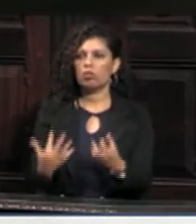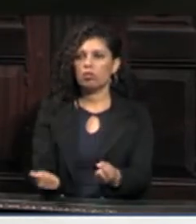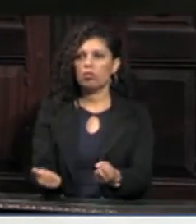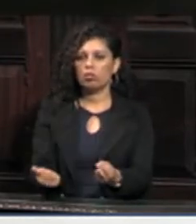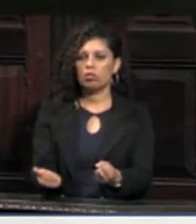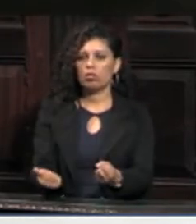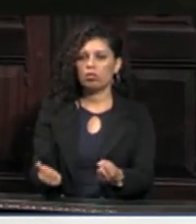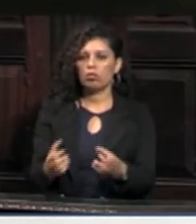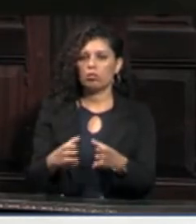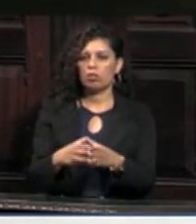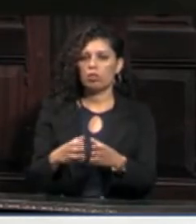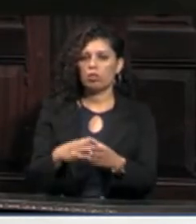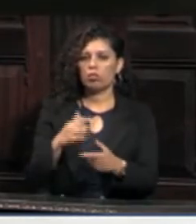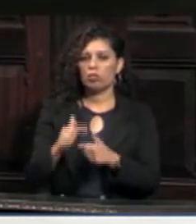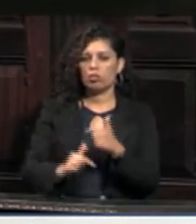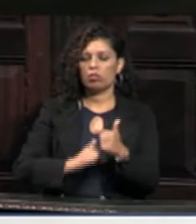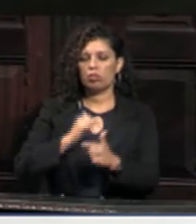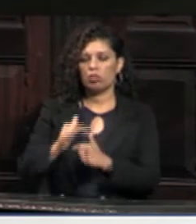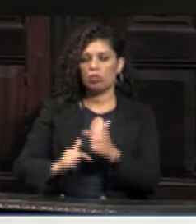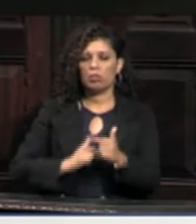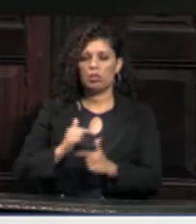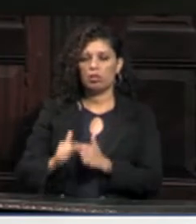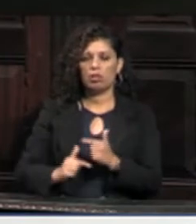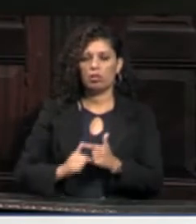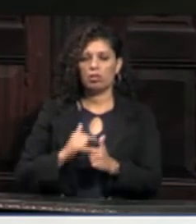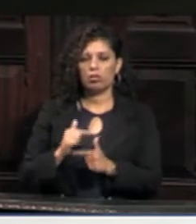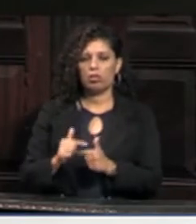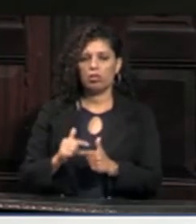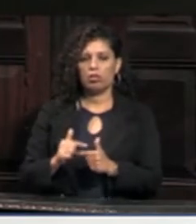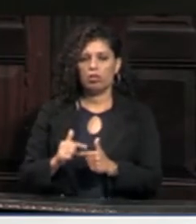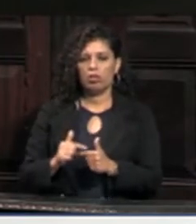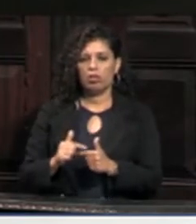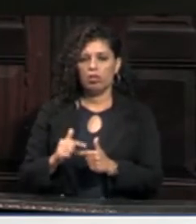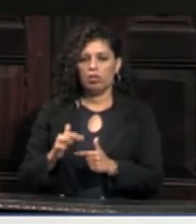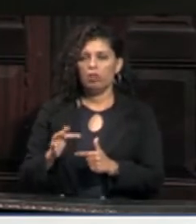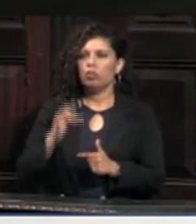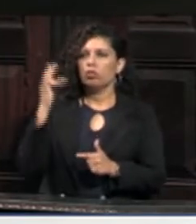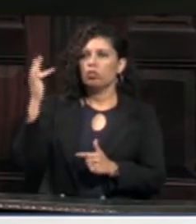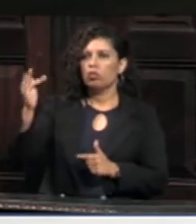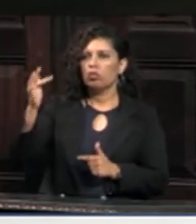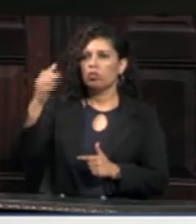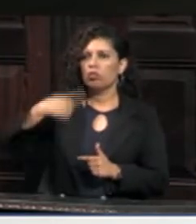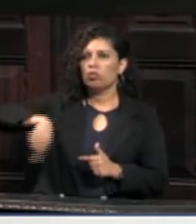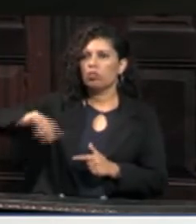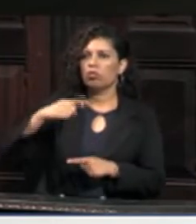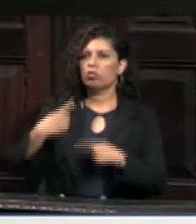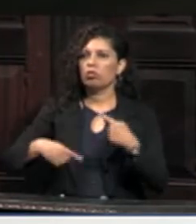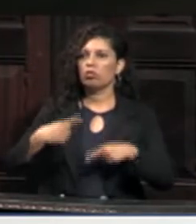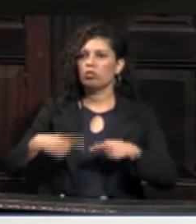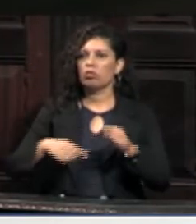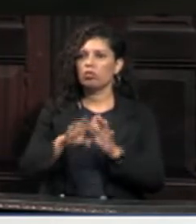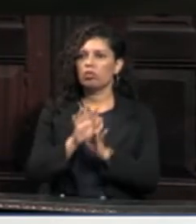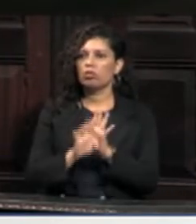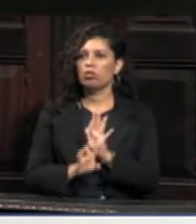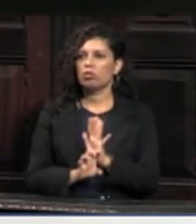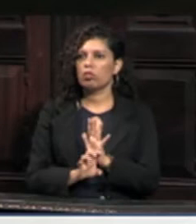favorável pela Comissão de Trabalho agora e talvez coloquemos as emendas necessárias. Senhor presidente, eu